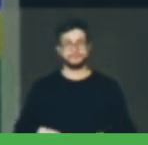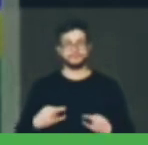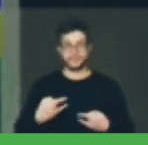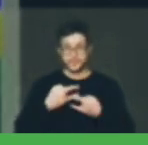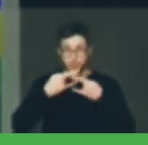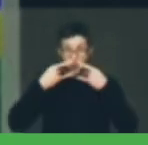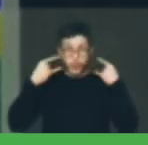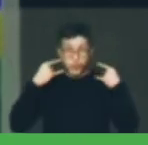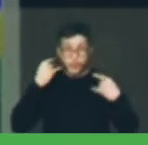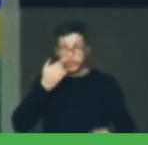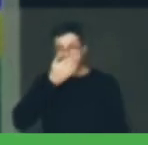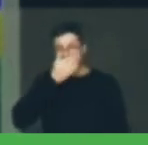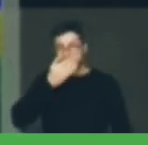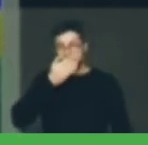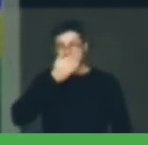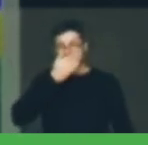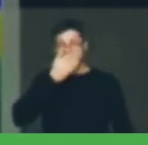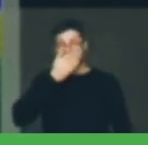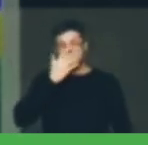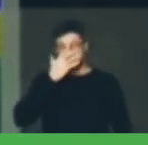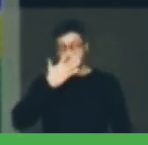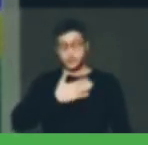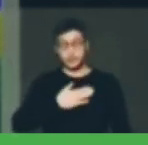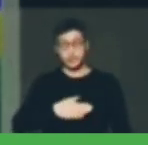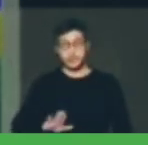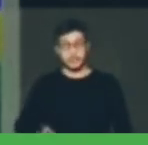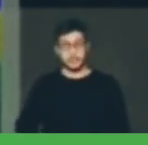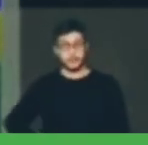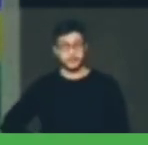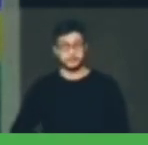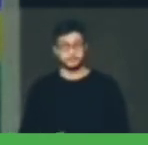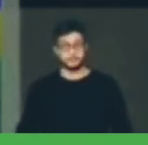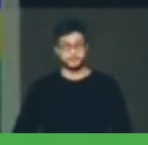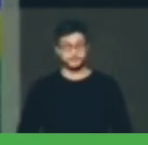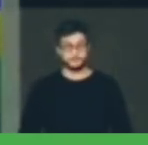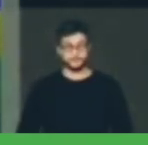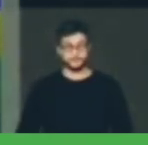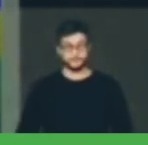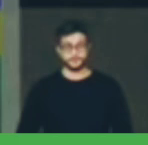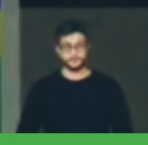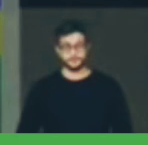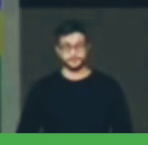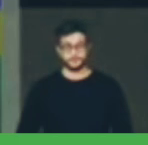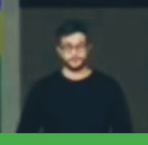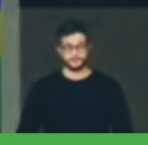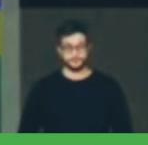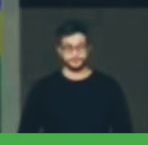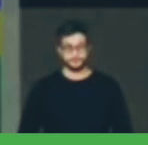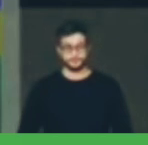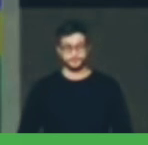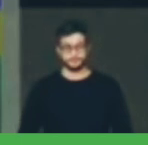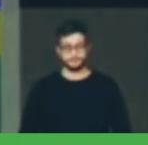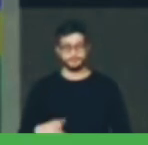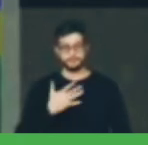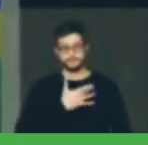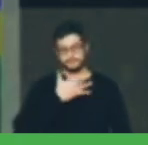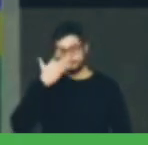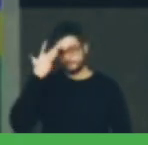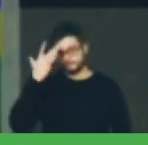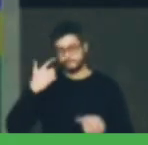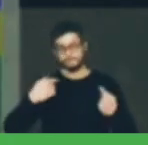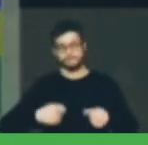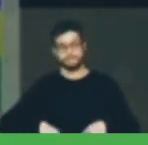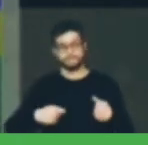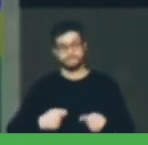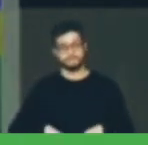máscara terrível, vergonhosa, que não serviu para nada. As pessoas tinham que fechar os